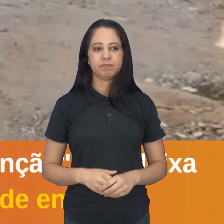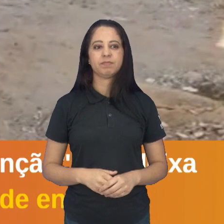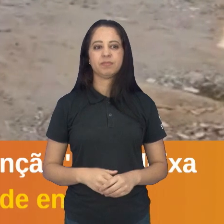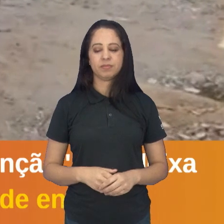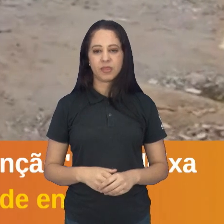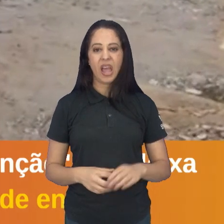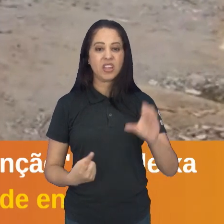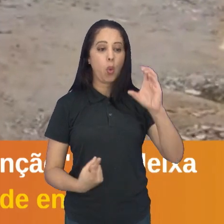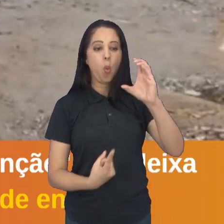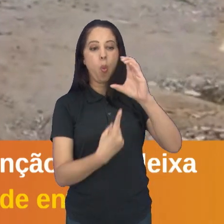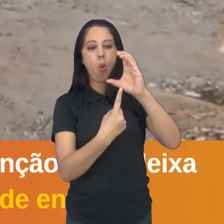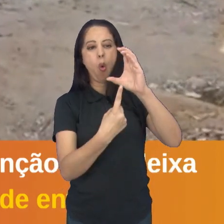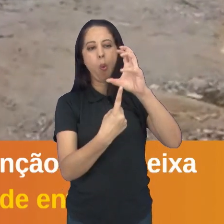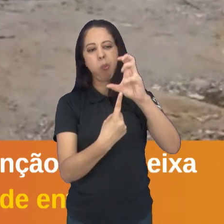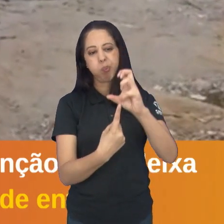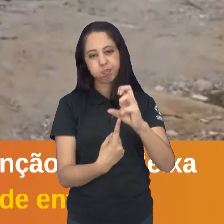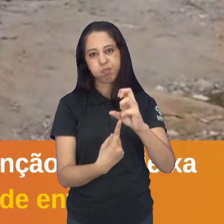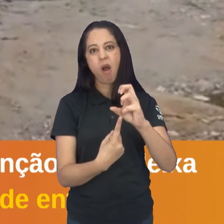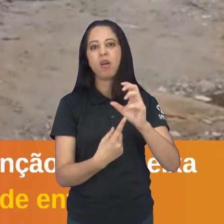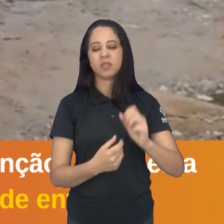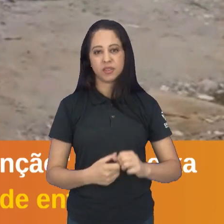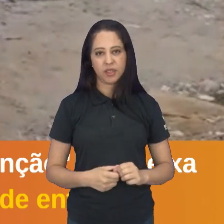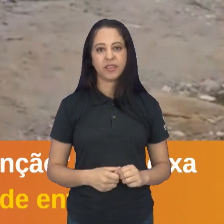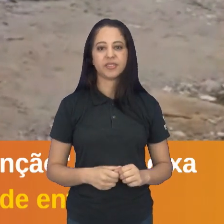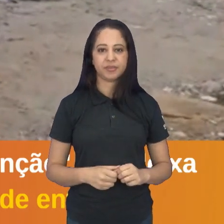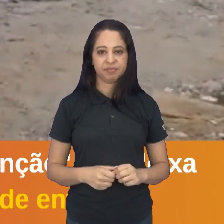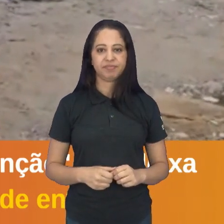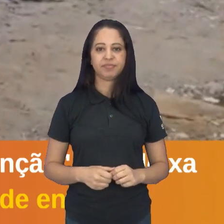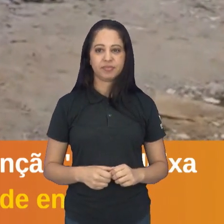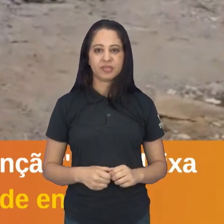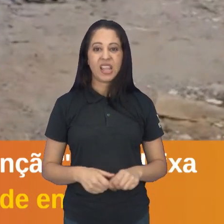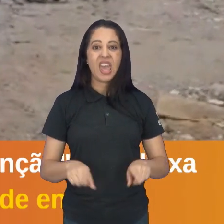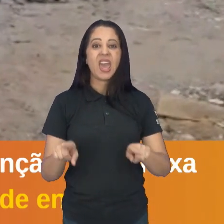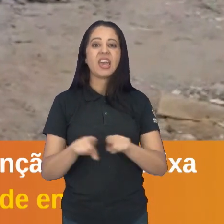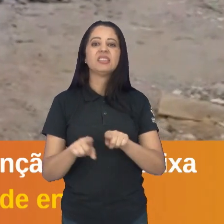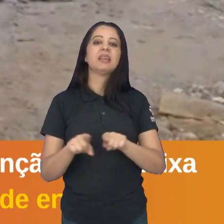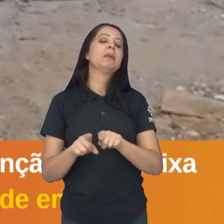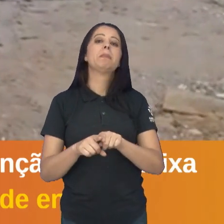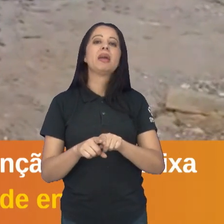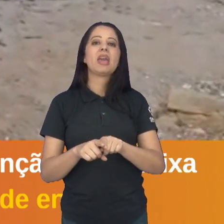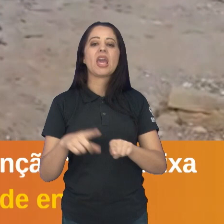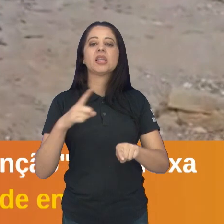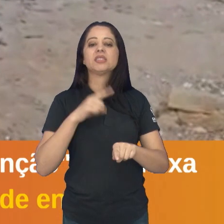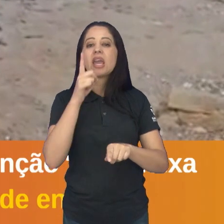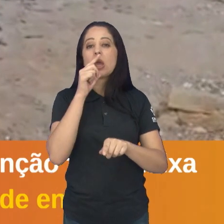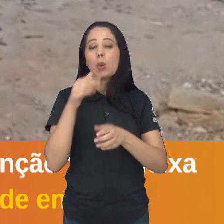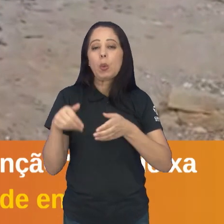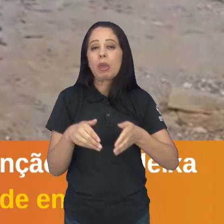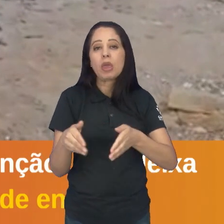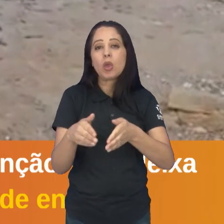de cimento que está contaminando o nosso manancialzinho aqui embaixo de água.